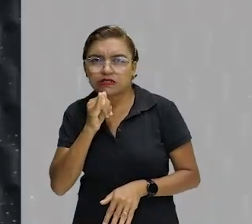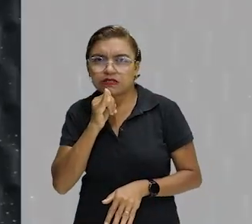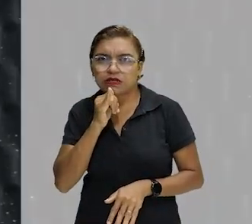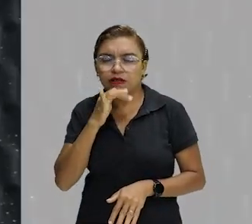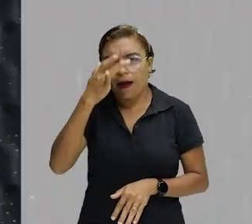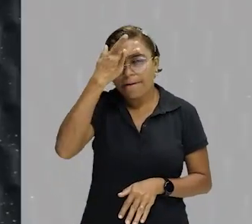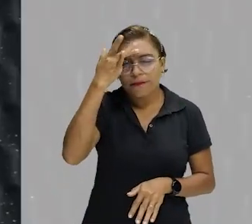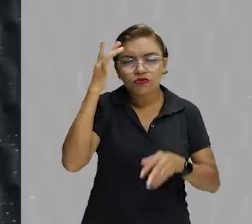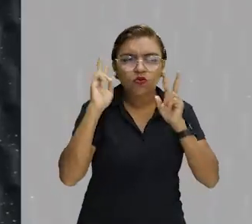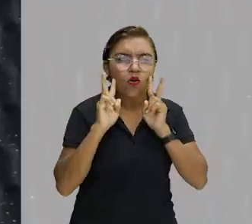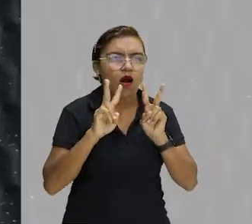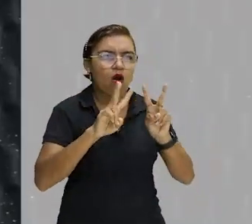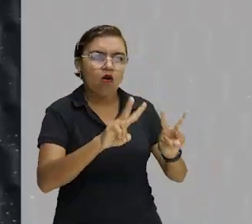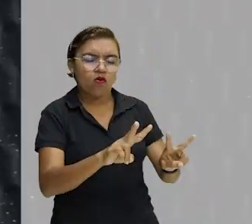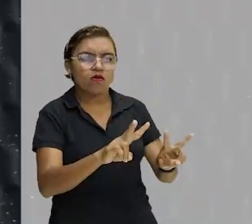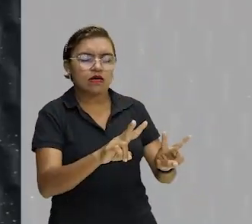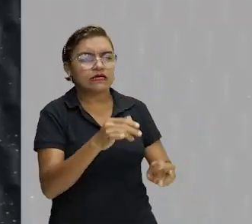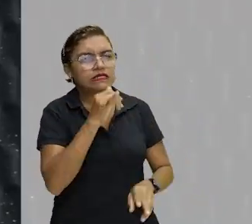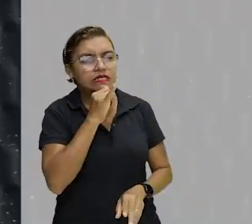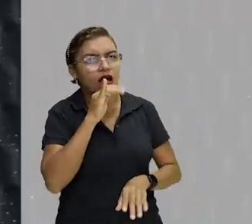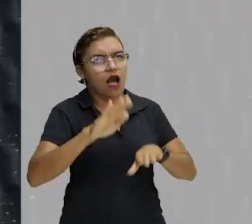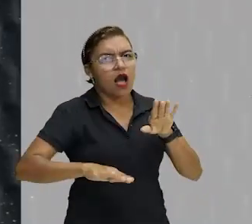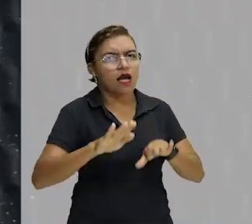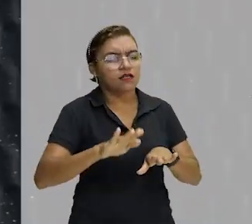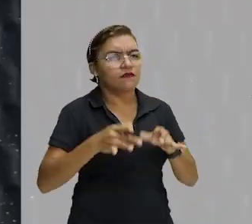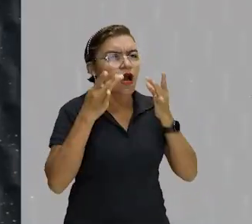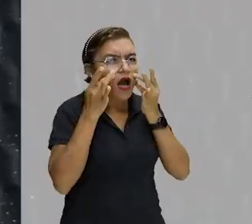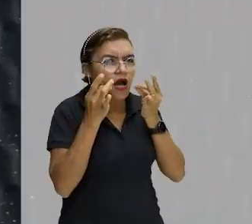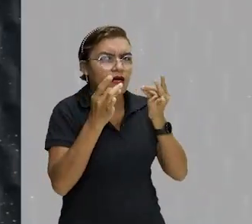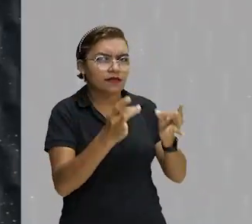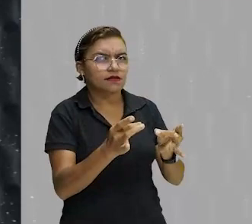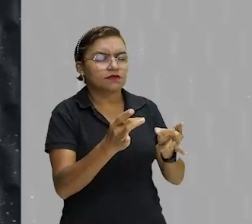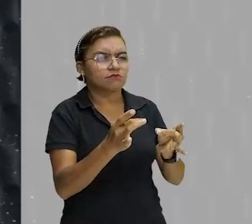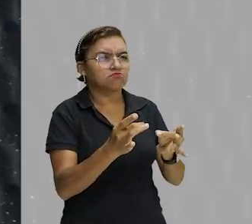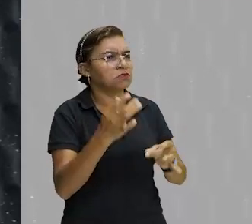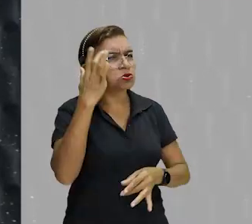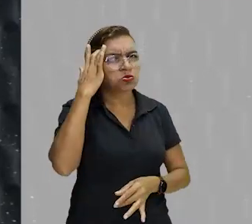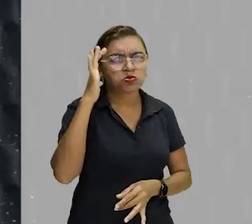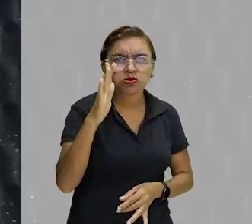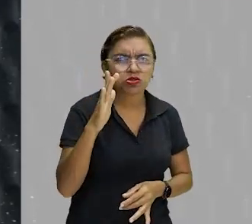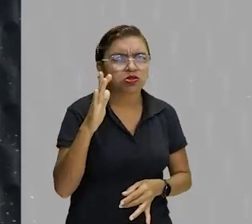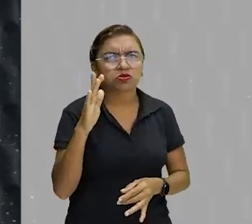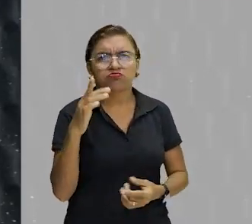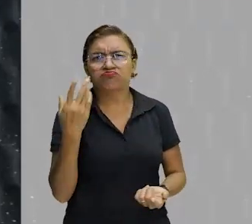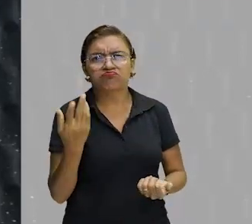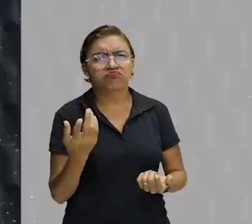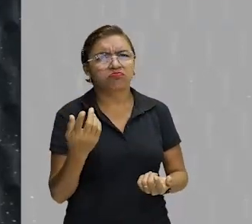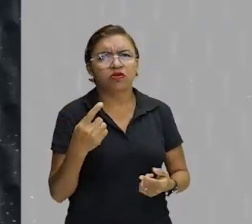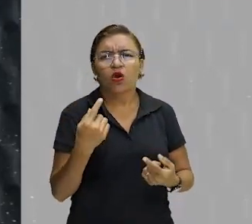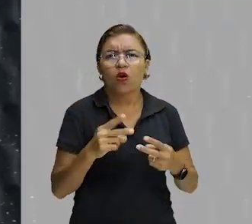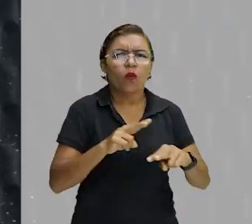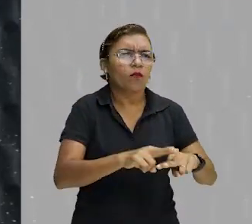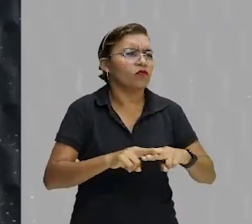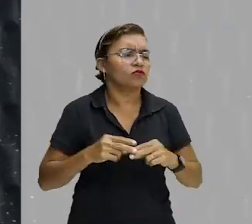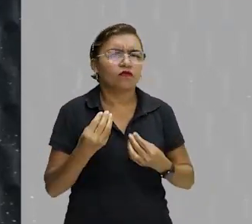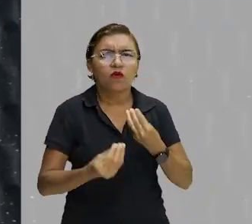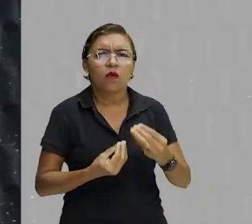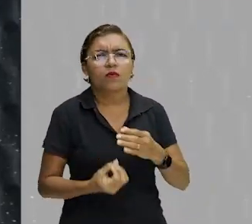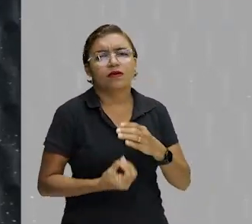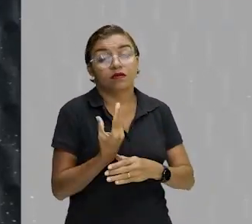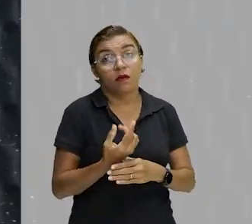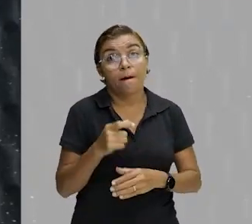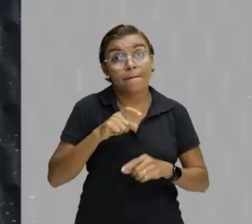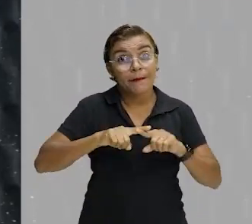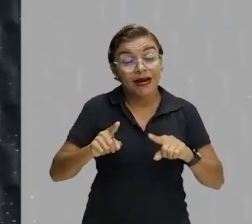olhar a obra. Às vezes, eu tenho a atenção voltada para alguma coisa e eu não sei o motivo. Quem criou sabia exatamente